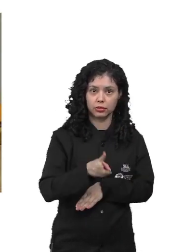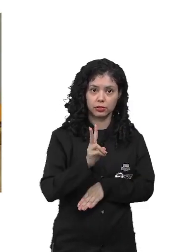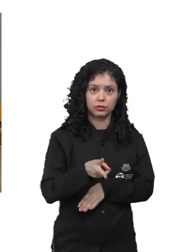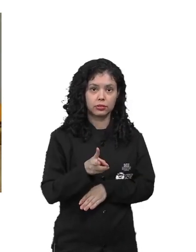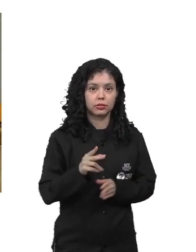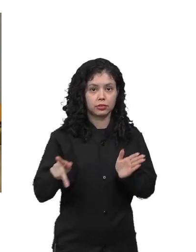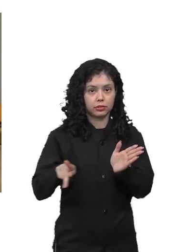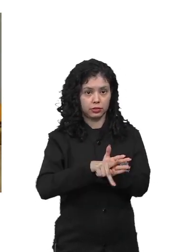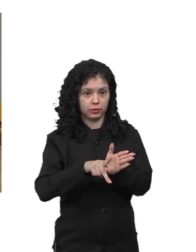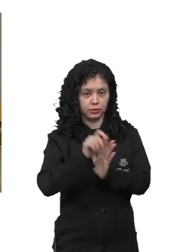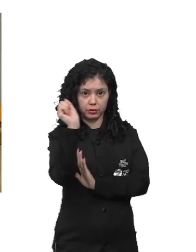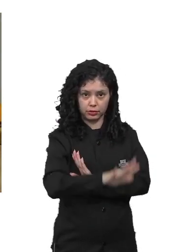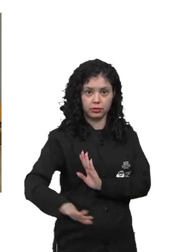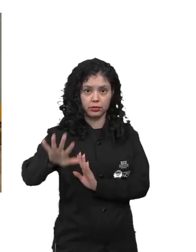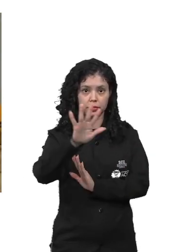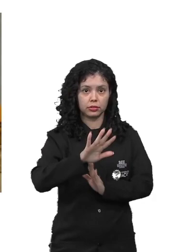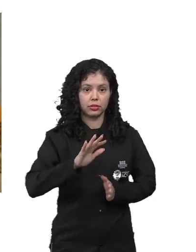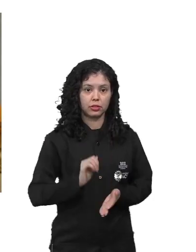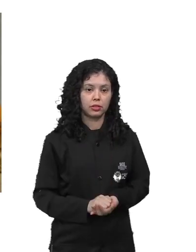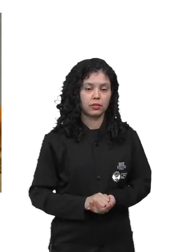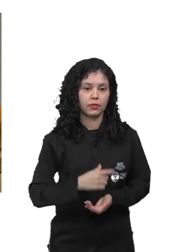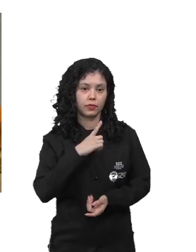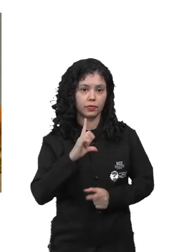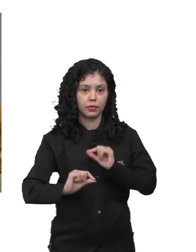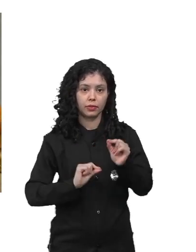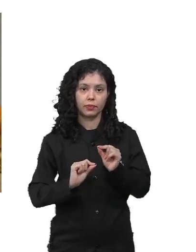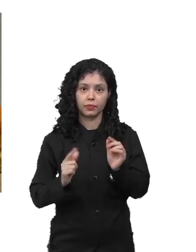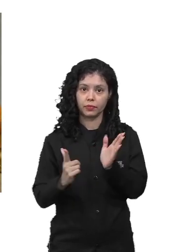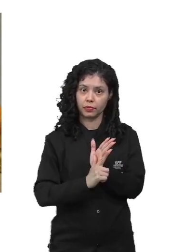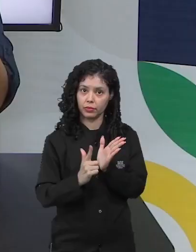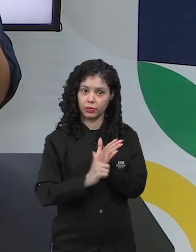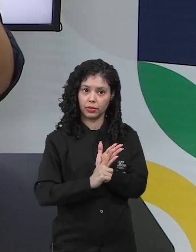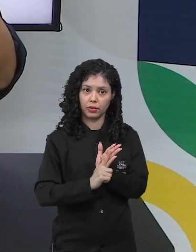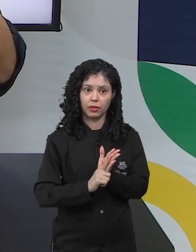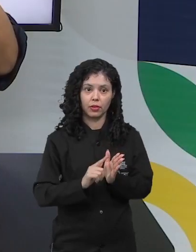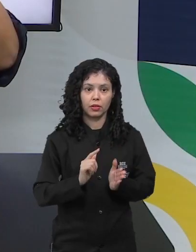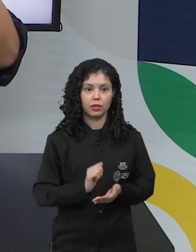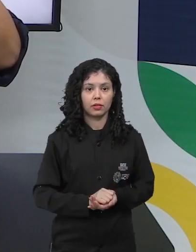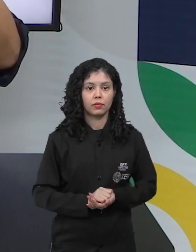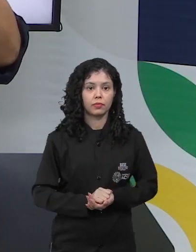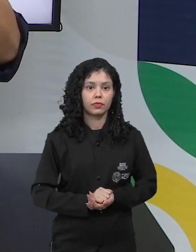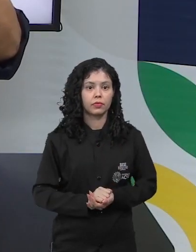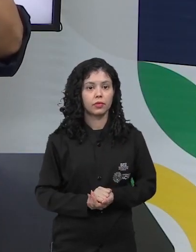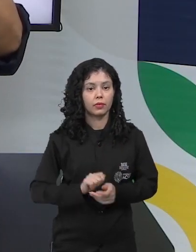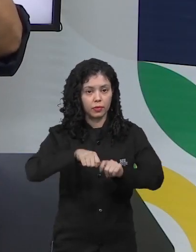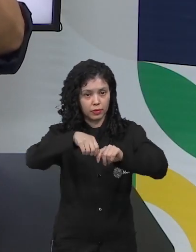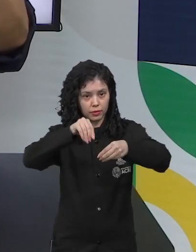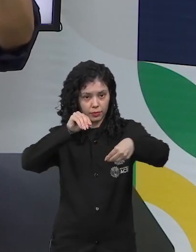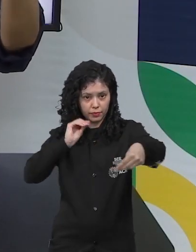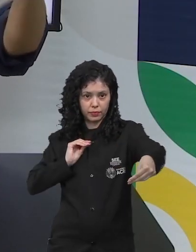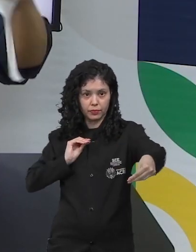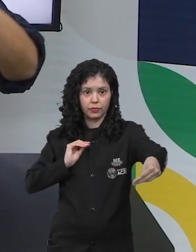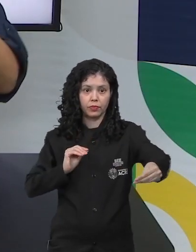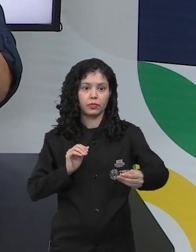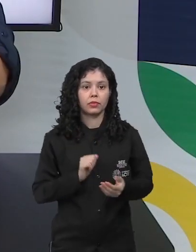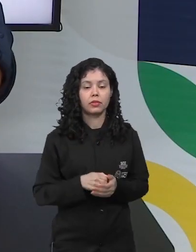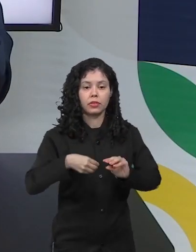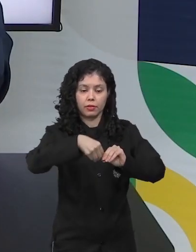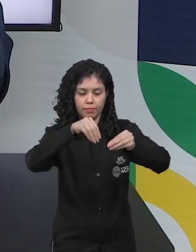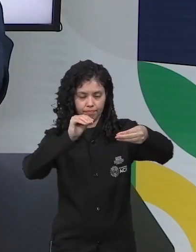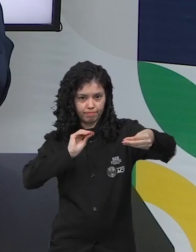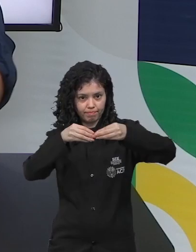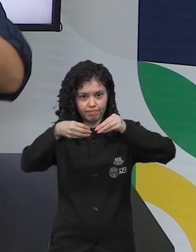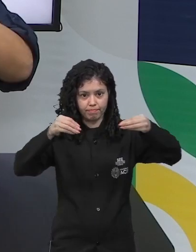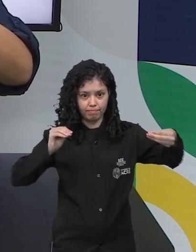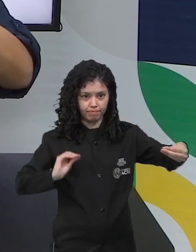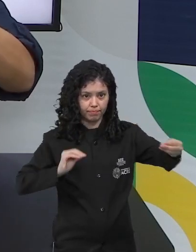essa propriedade geral da matéria, a gente tem aqui um papel e mesmo que a gente, ó, corte ele